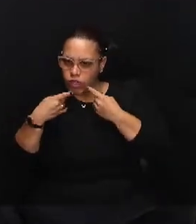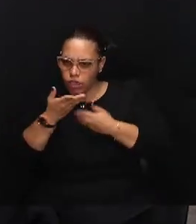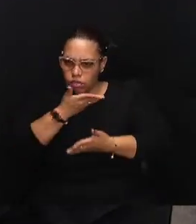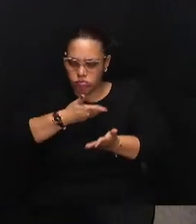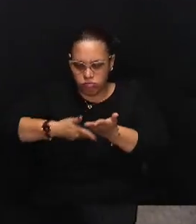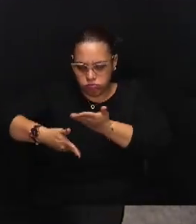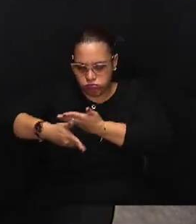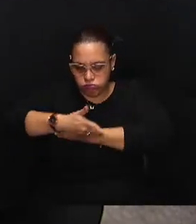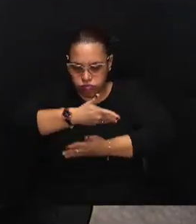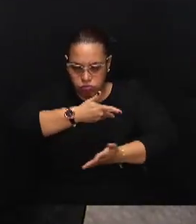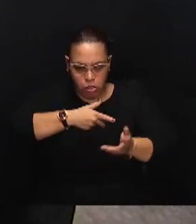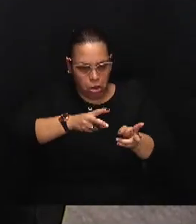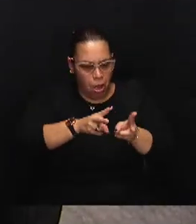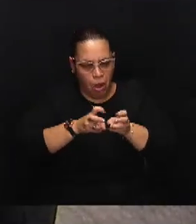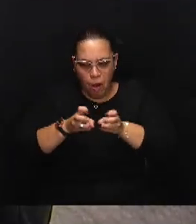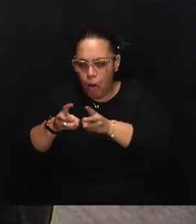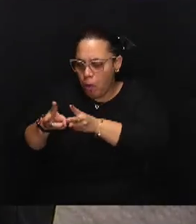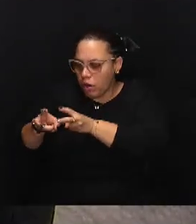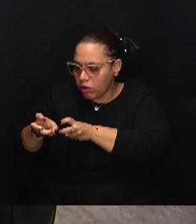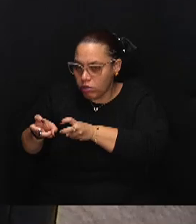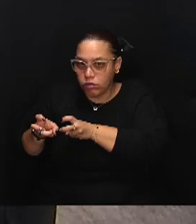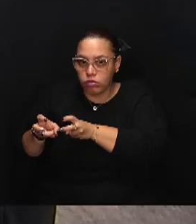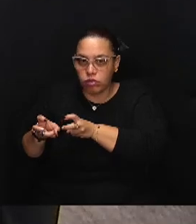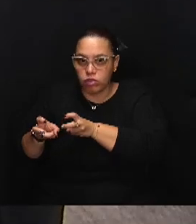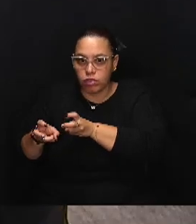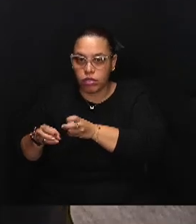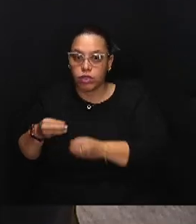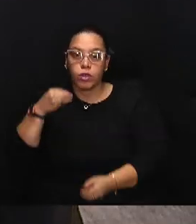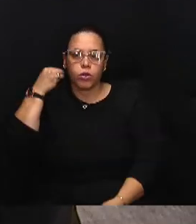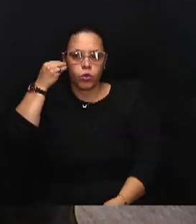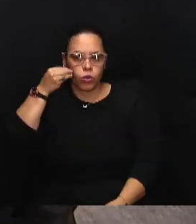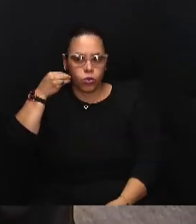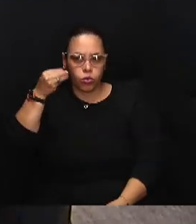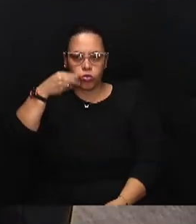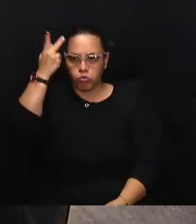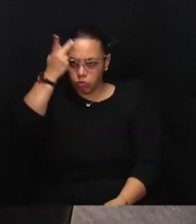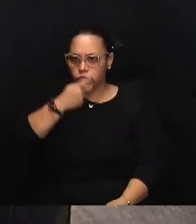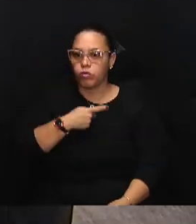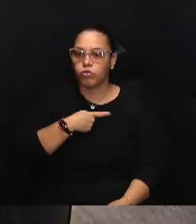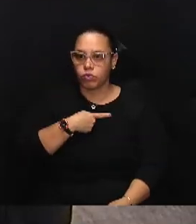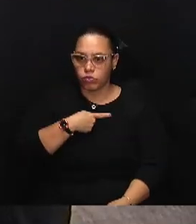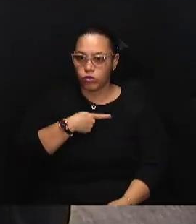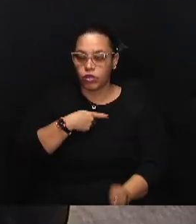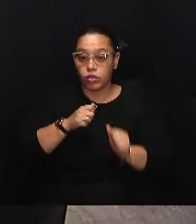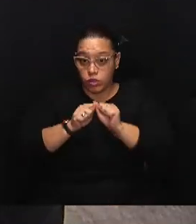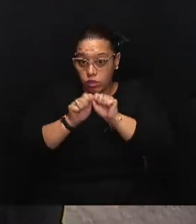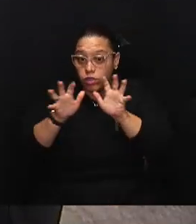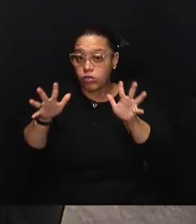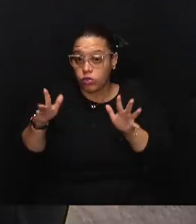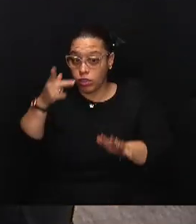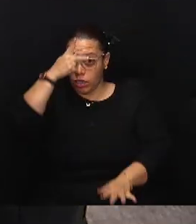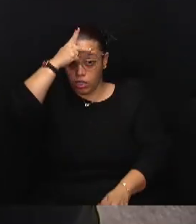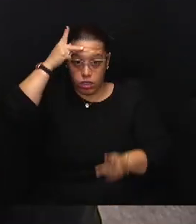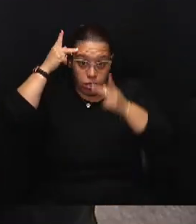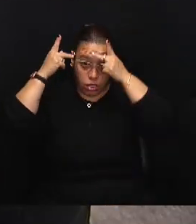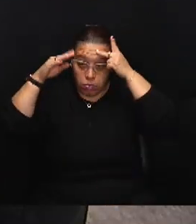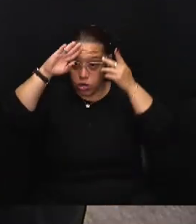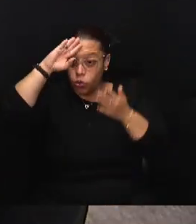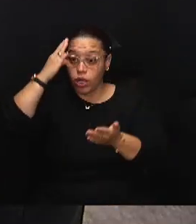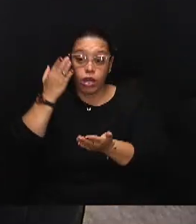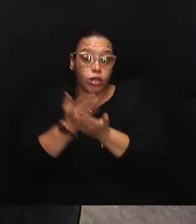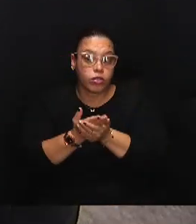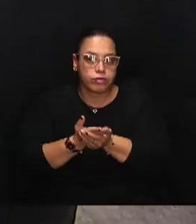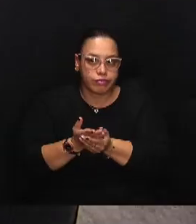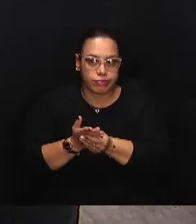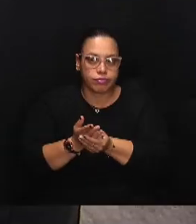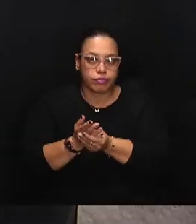com percepções, com experiências pessoais e, claro, com o que cada pessoa acredita, até